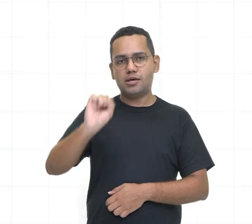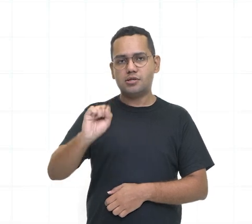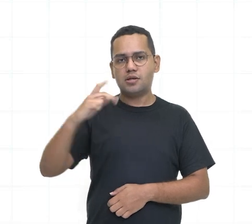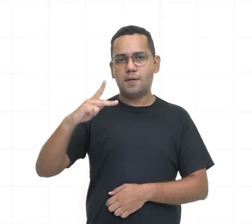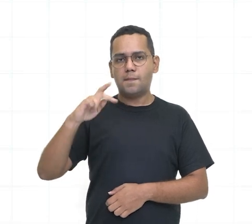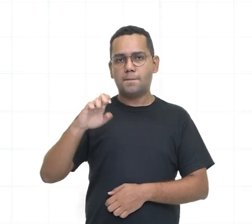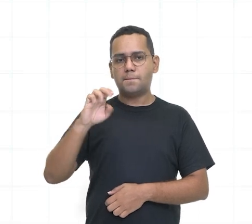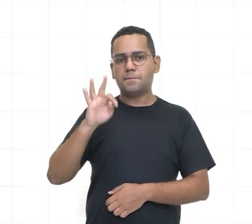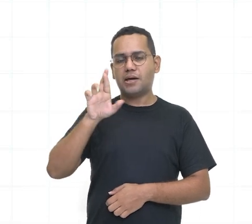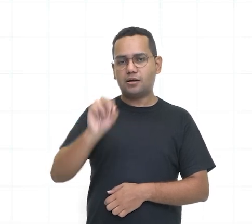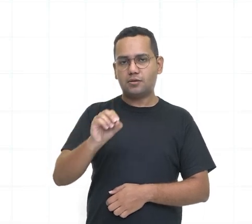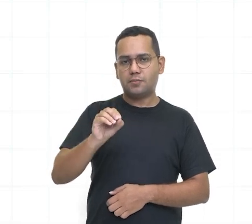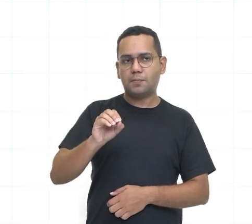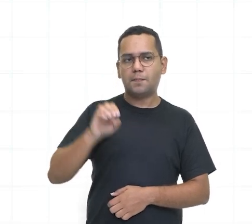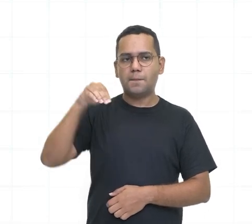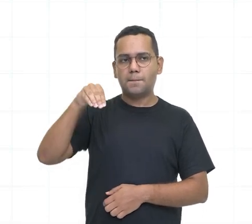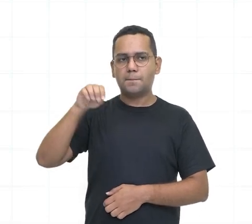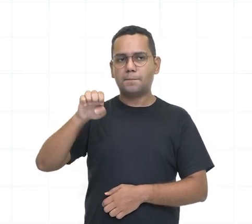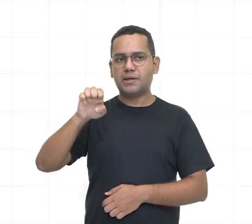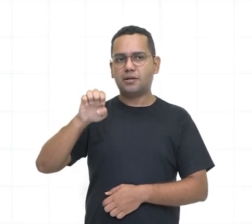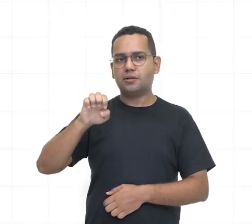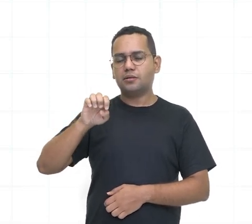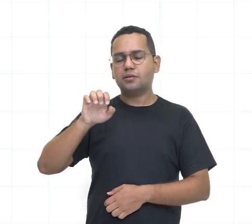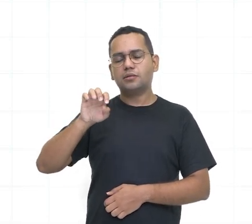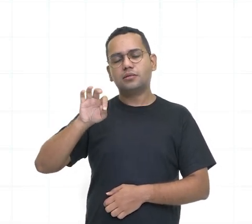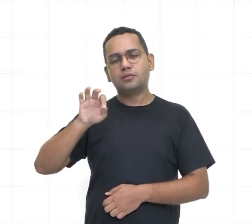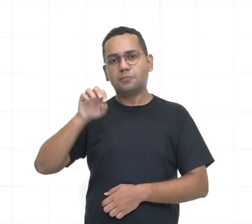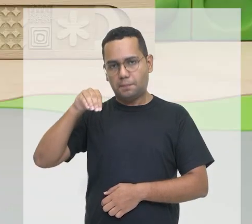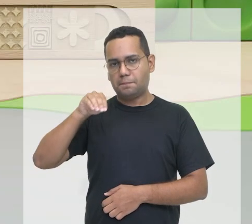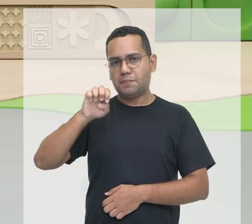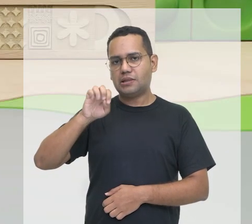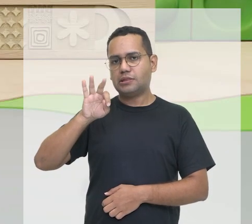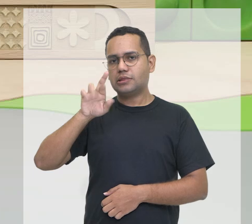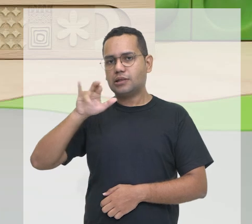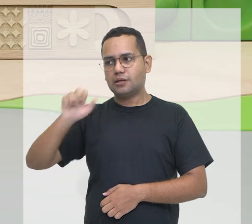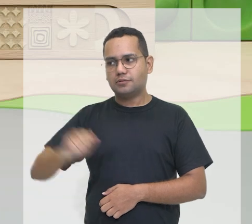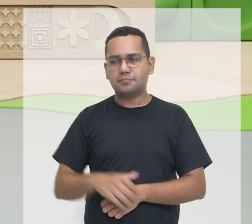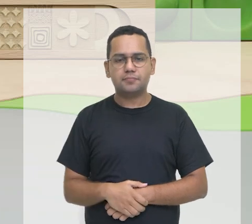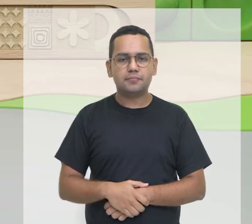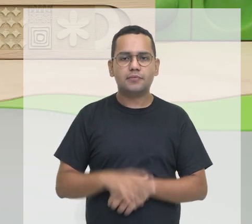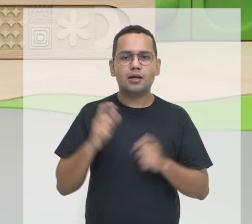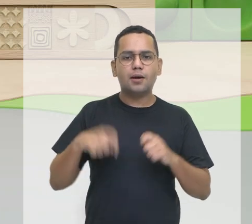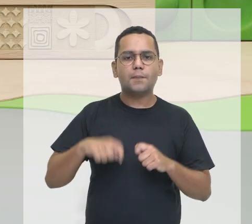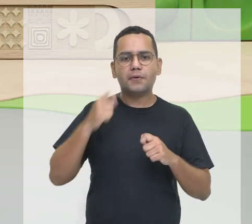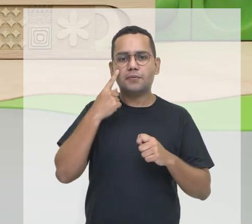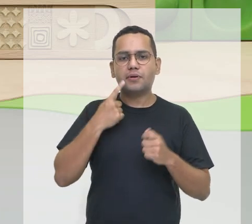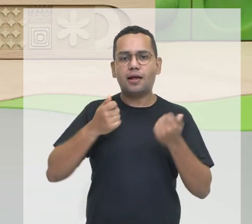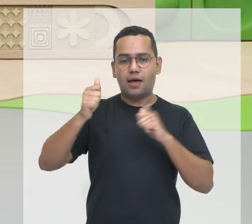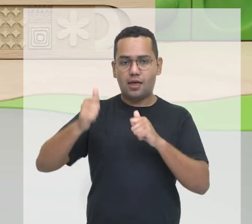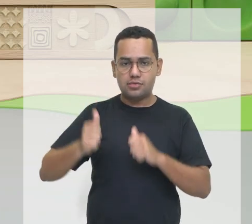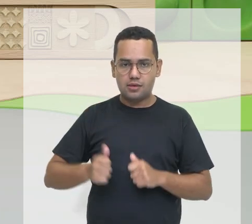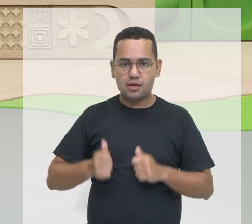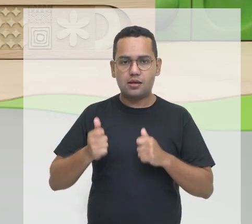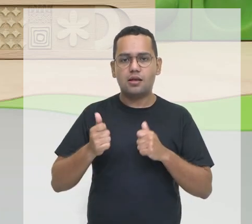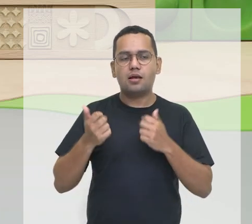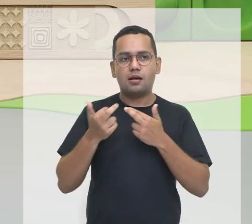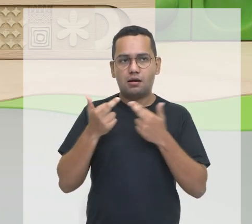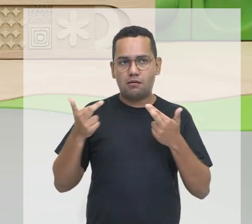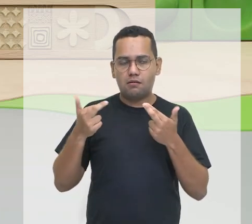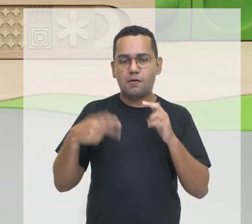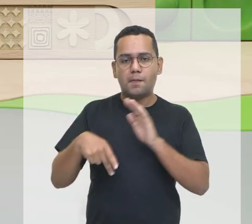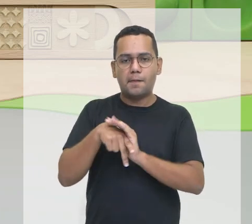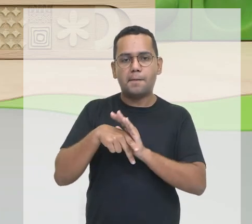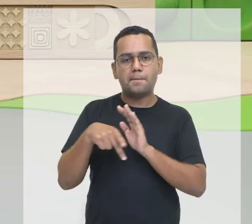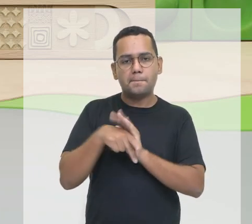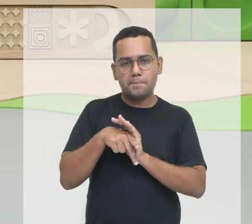da técnica de espectrometria, é possível analisar o espectro luminoso de uma estrela e aí determinar qual a